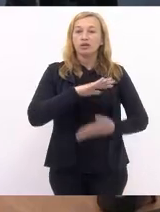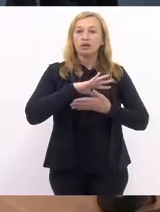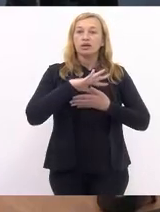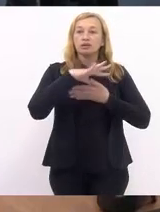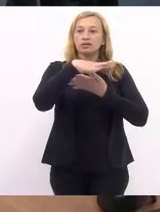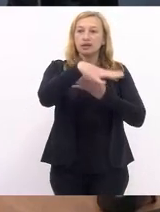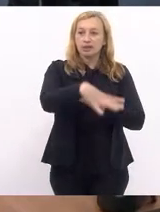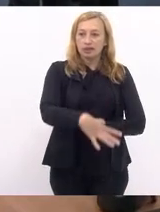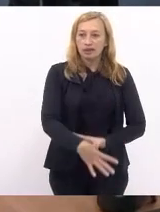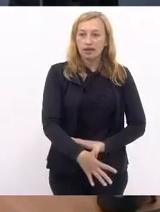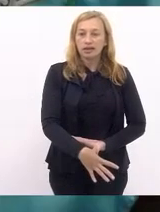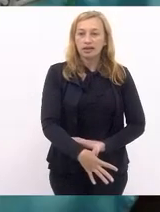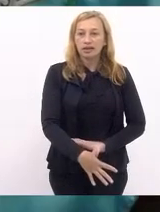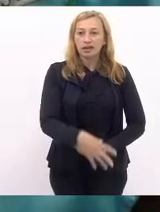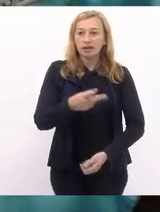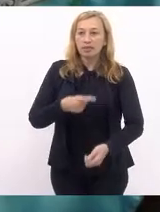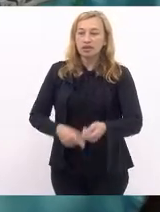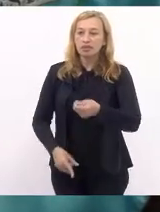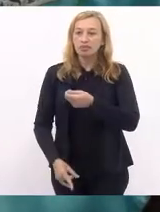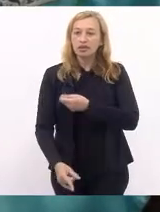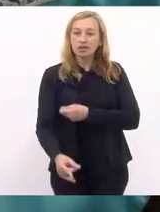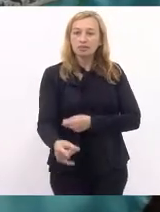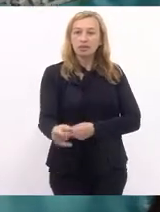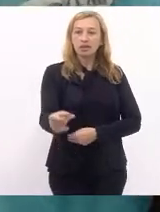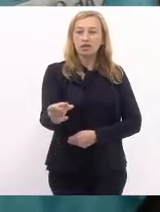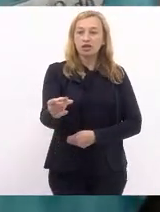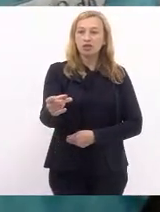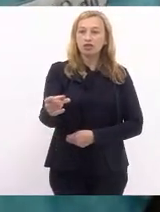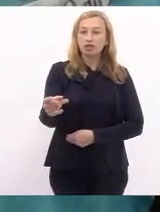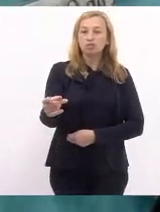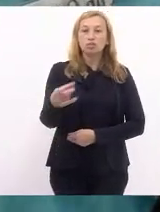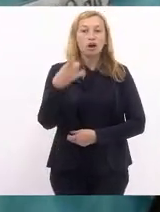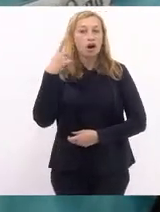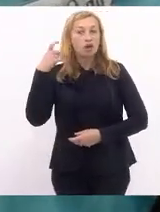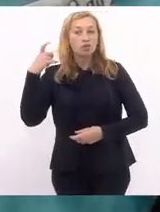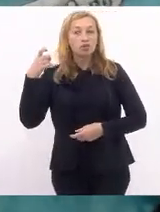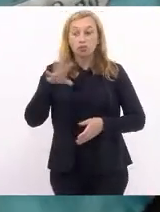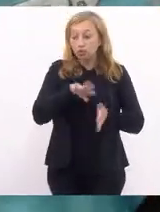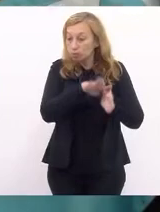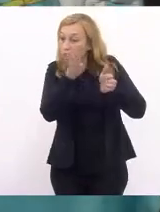o sexo é